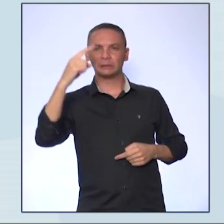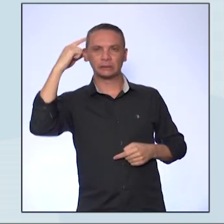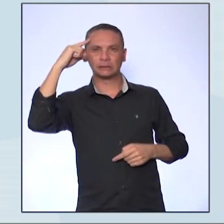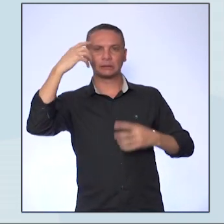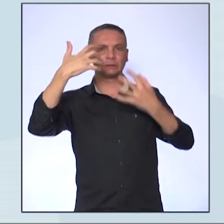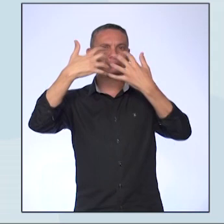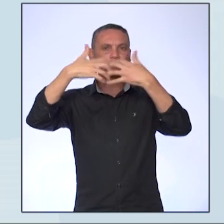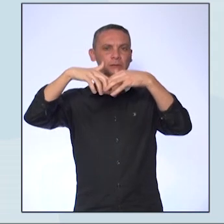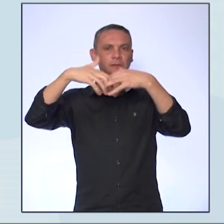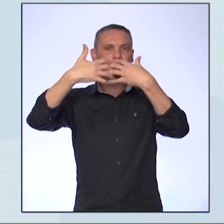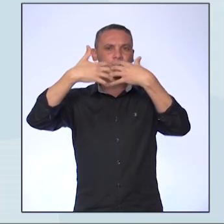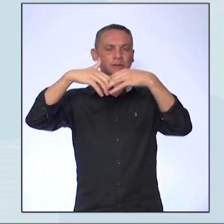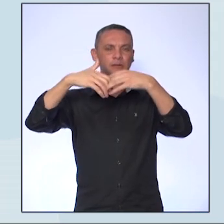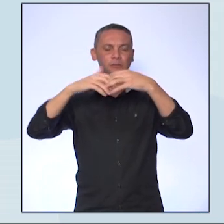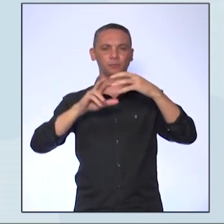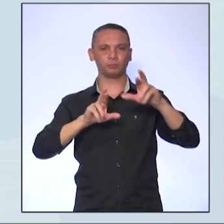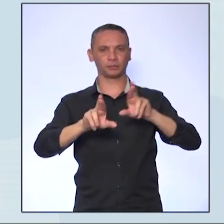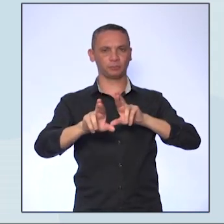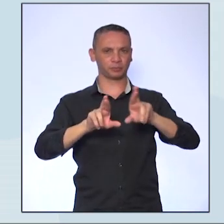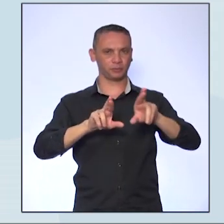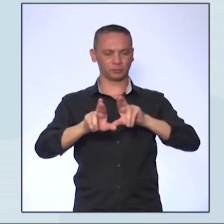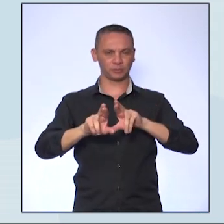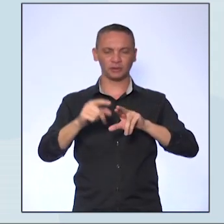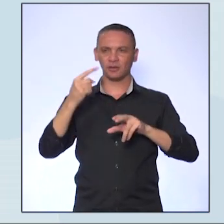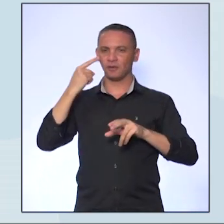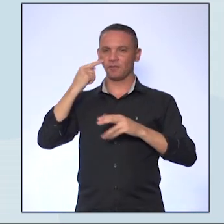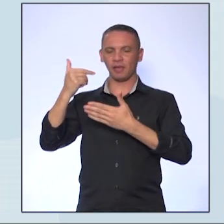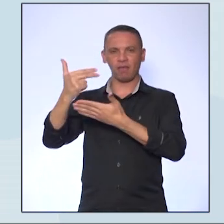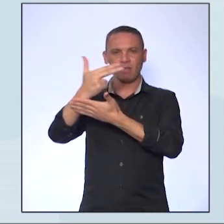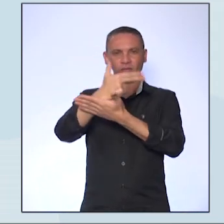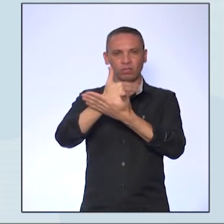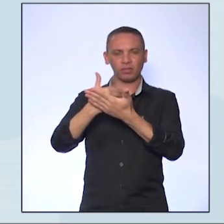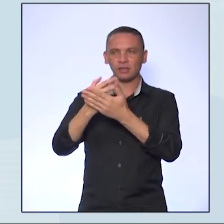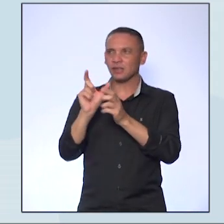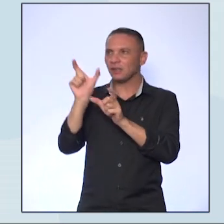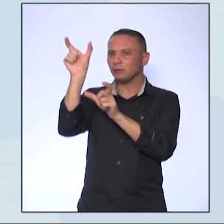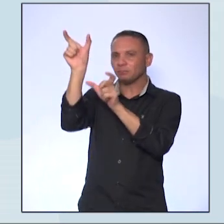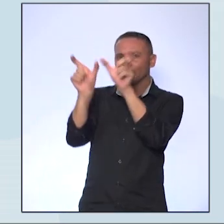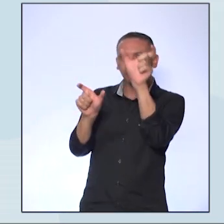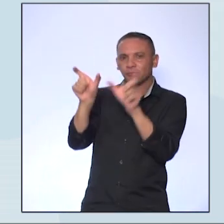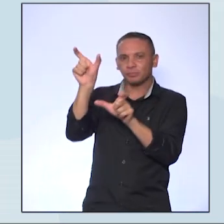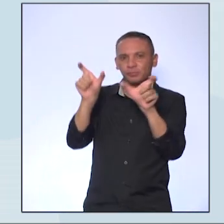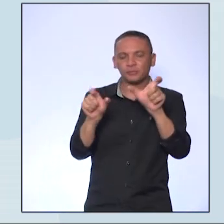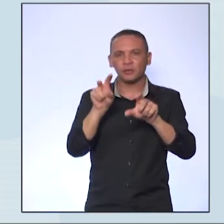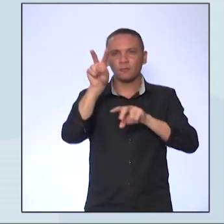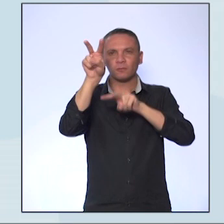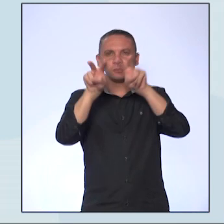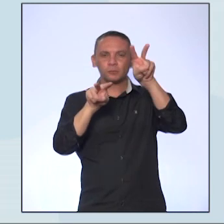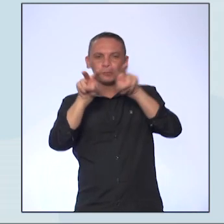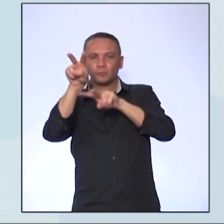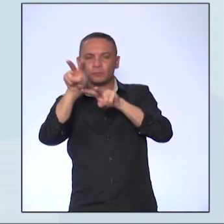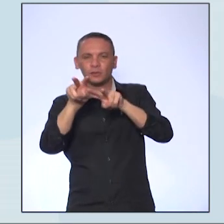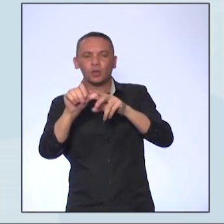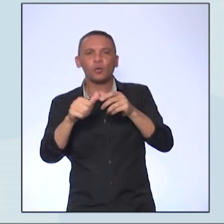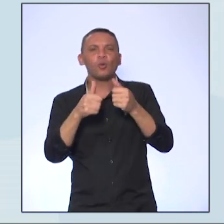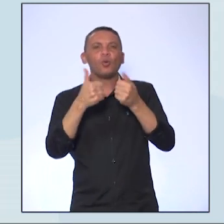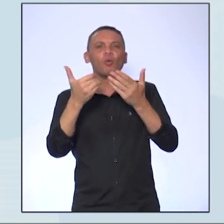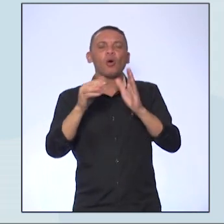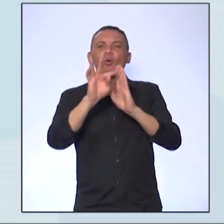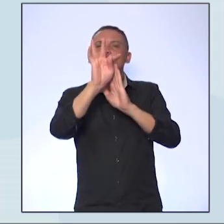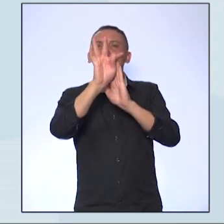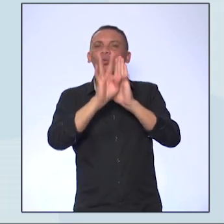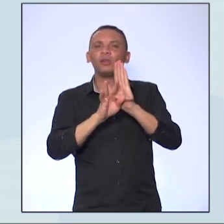no gênero de texto. Observem as imagens, observem os personagens. Que gênero